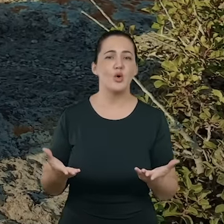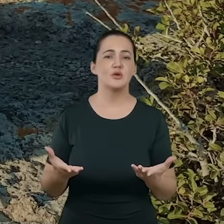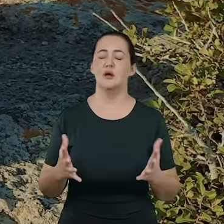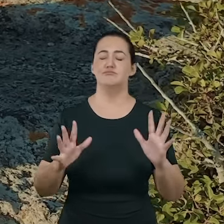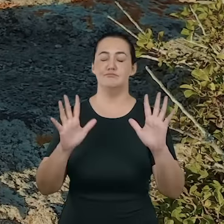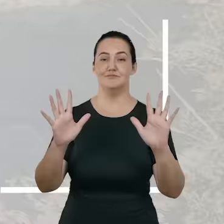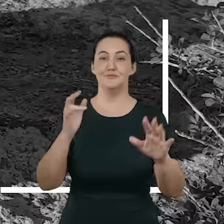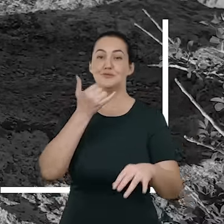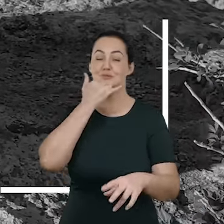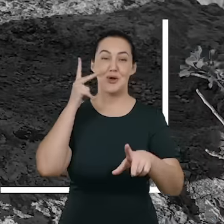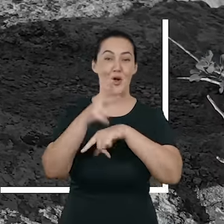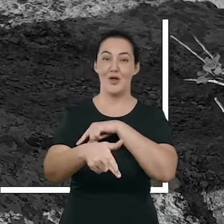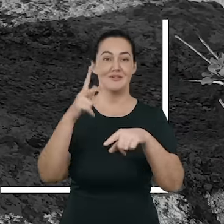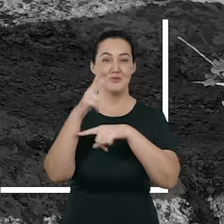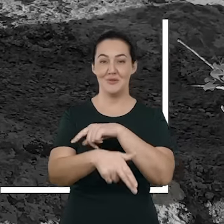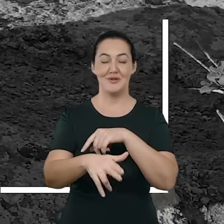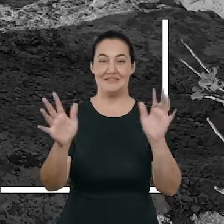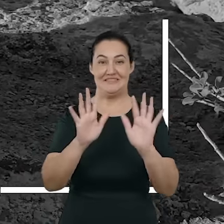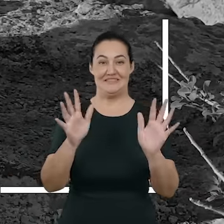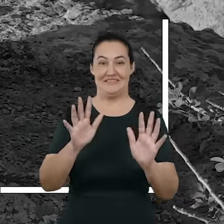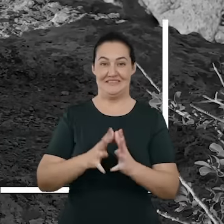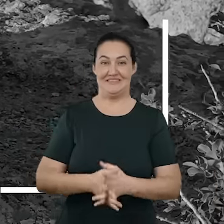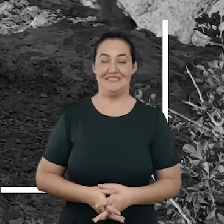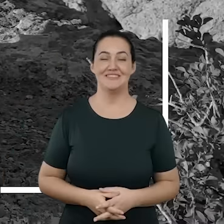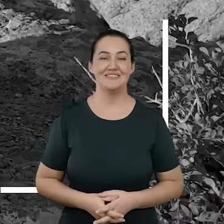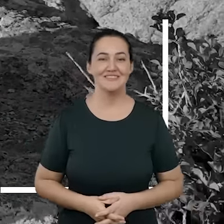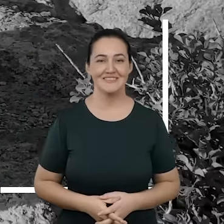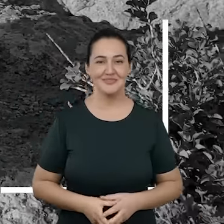nós acabamos de... Corta!